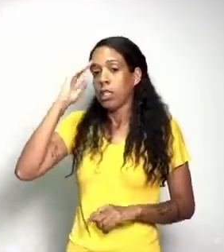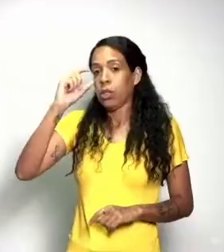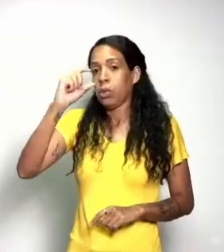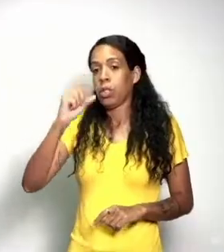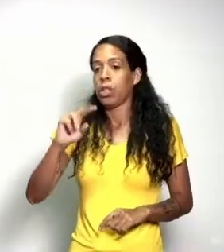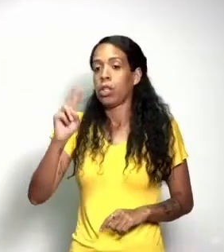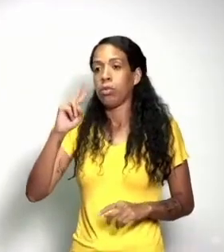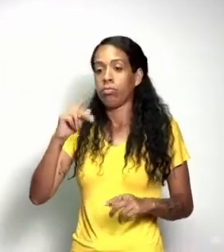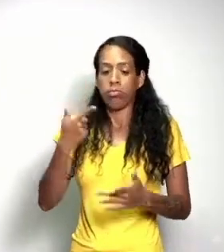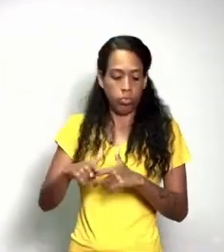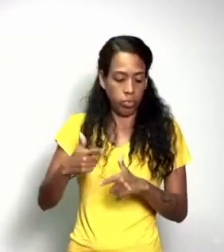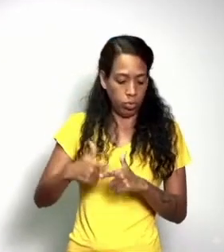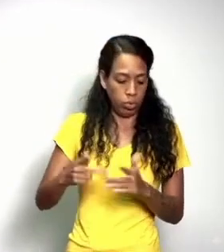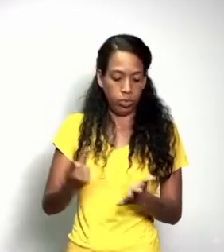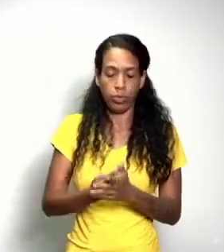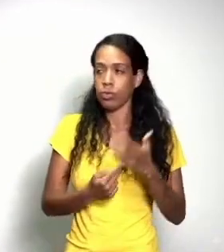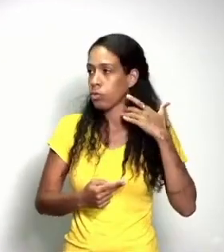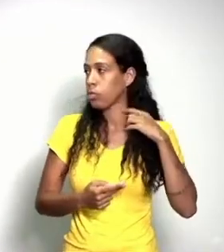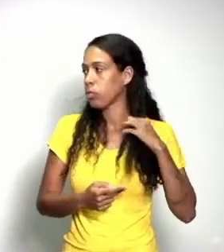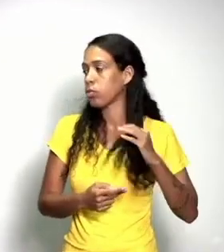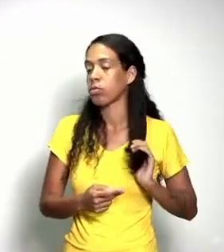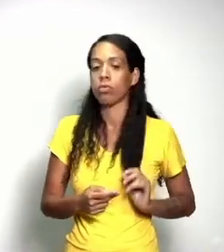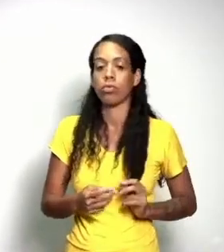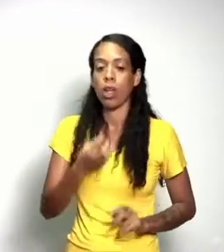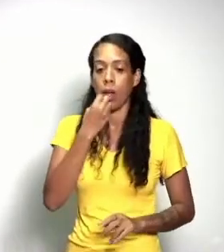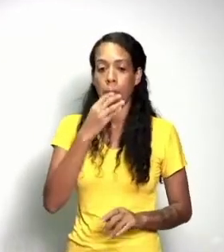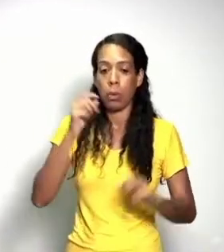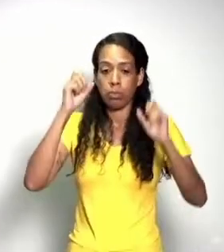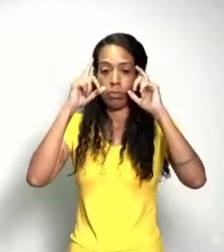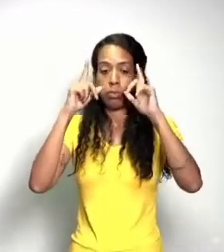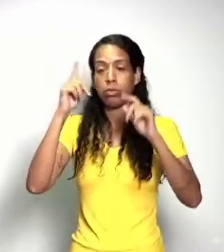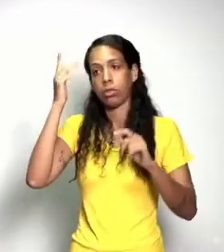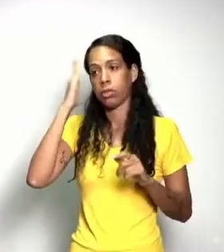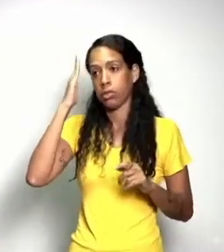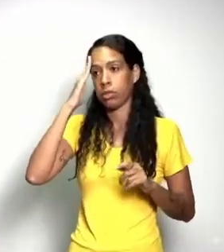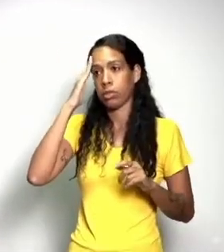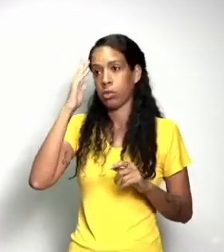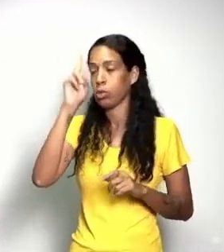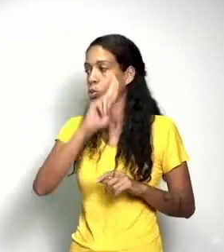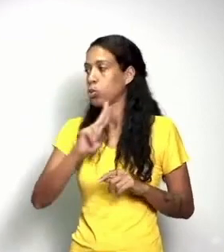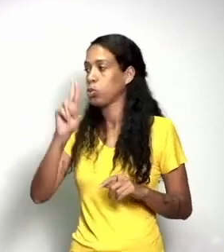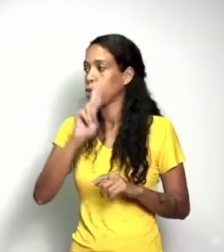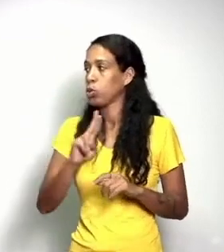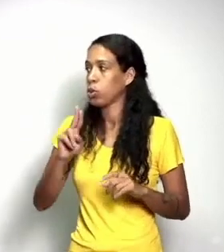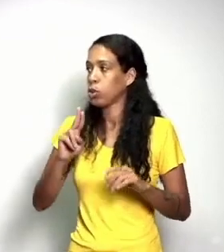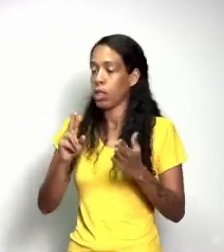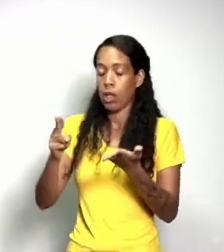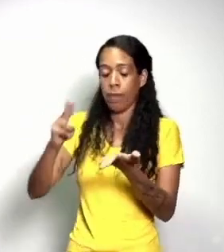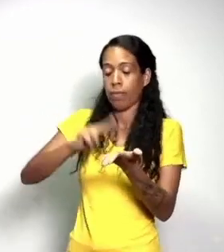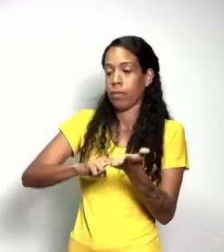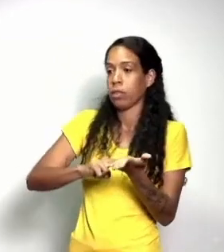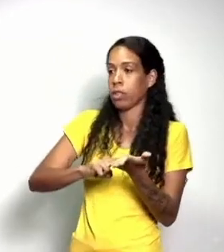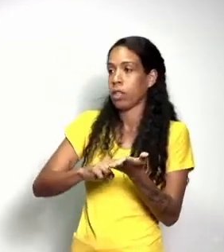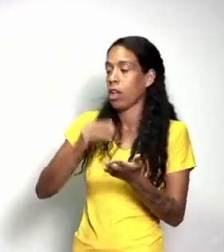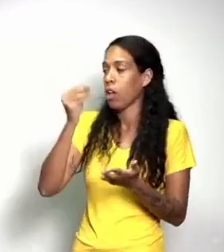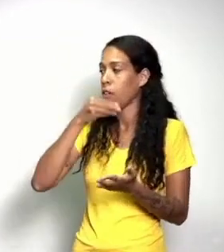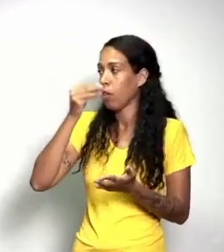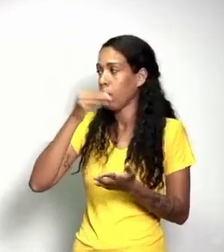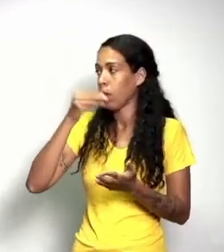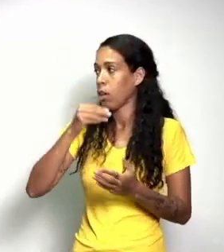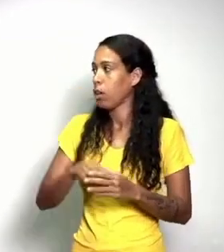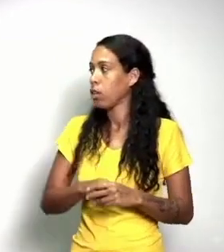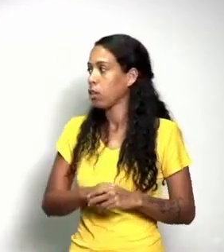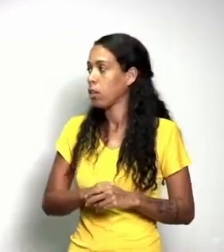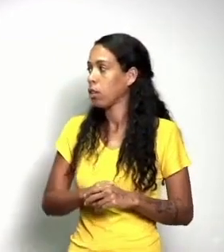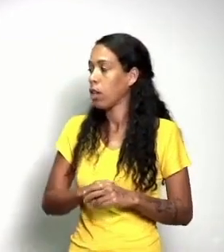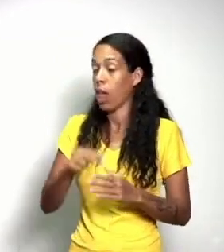que não está violado. Então, é bom estar atento a isso também, de a gente estar utilizando essas fitas mais fracas,